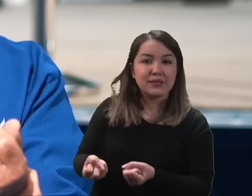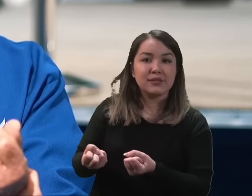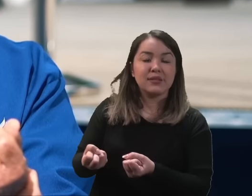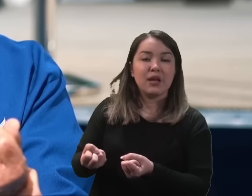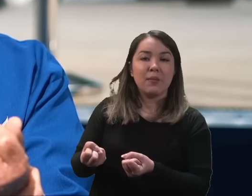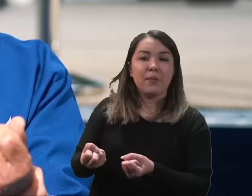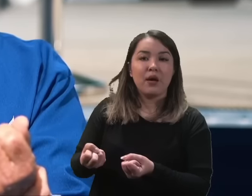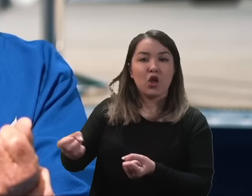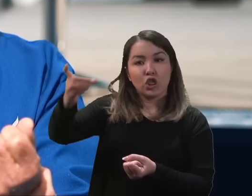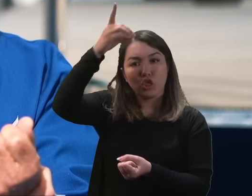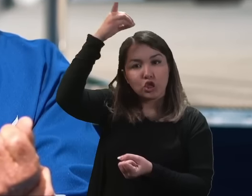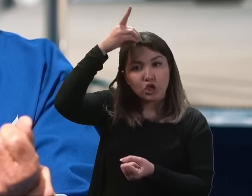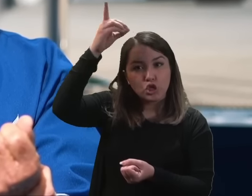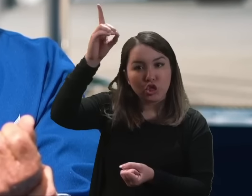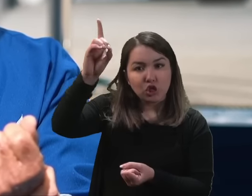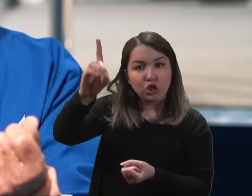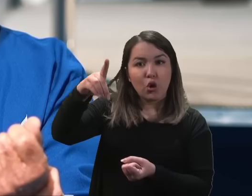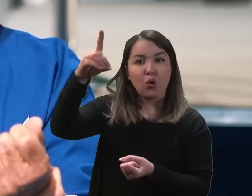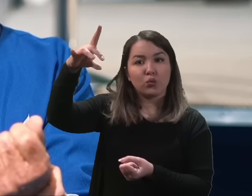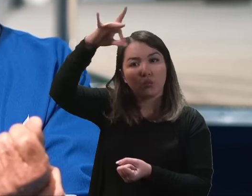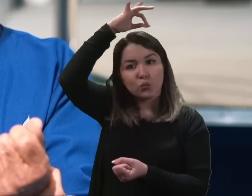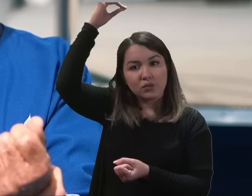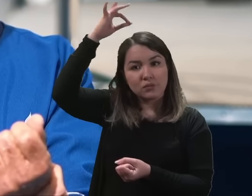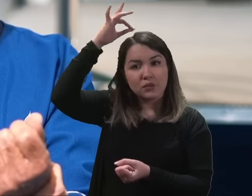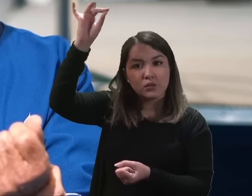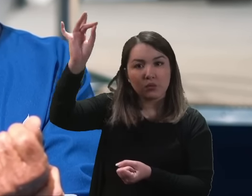o dom do espírito santo do senhor